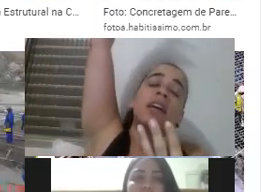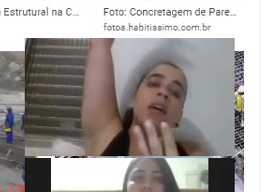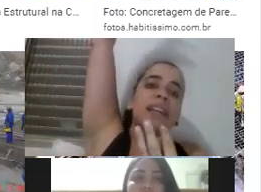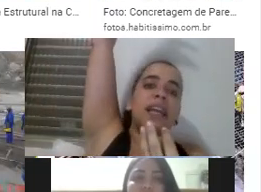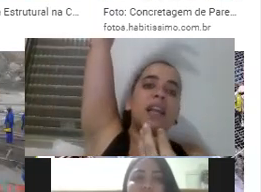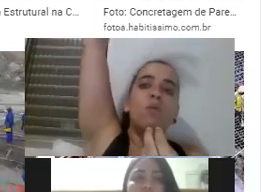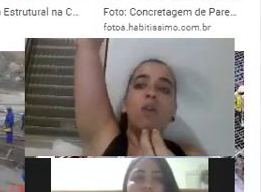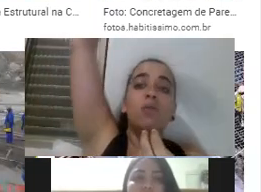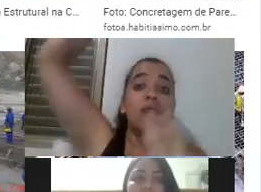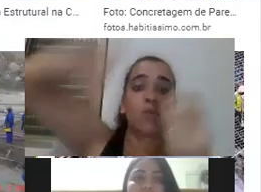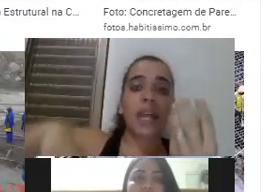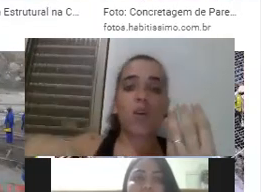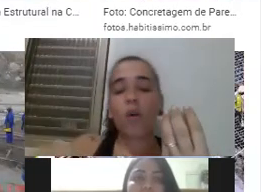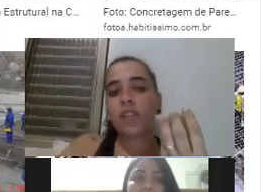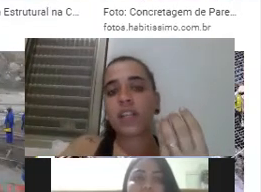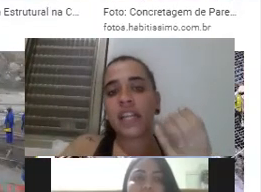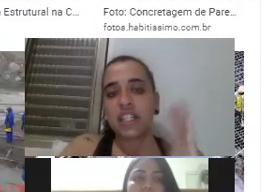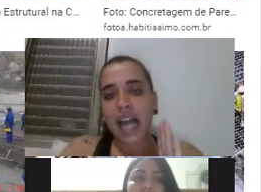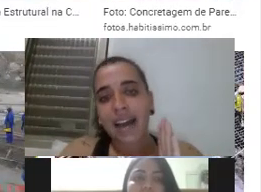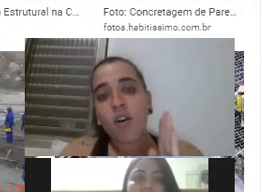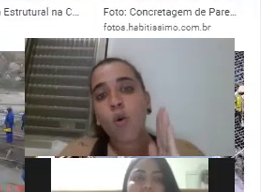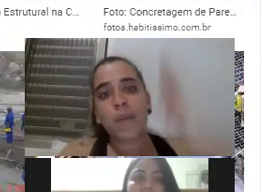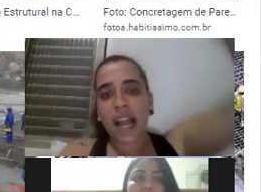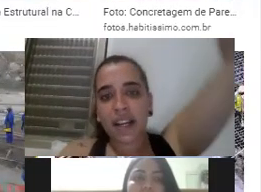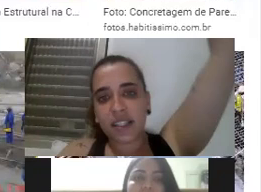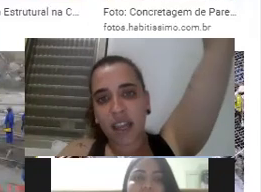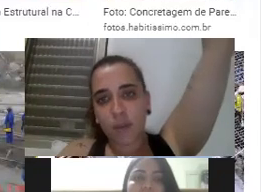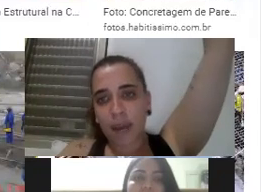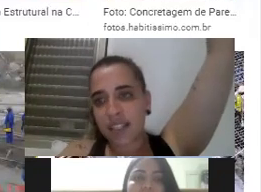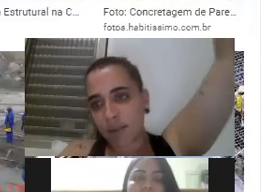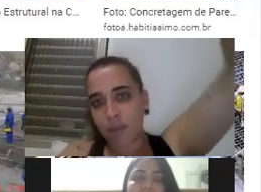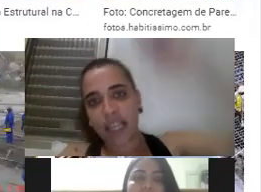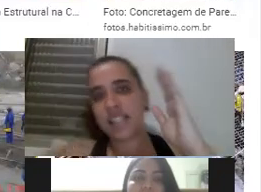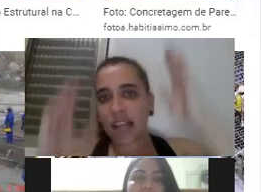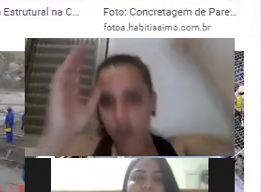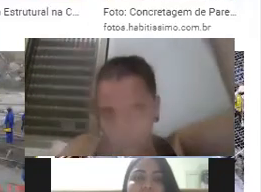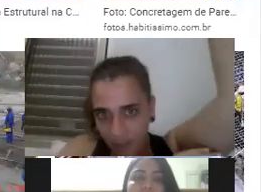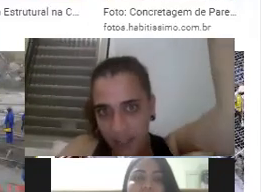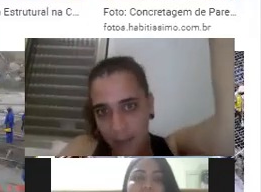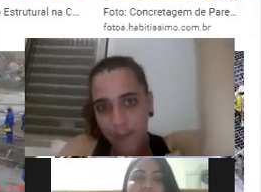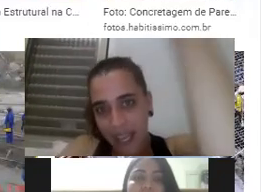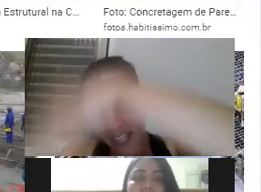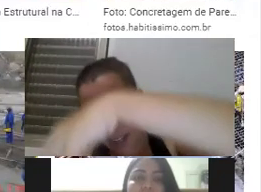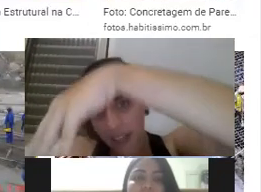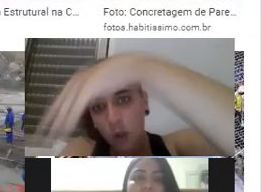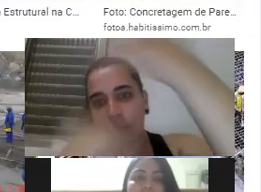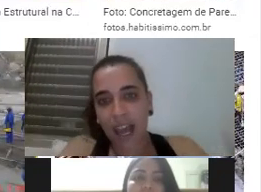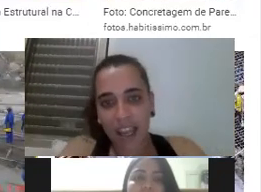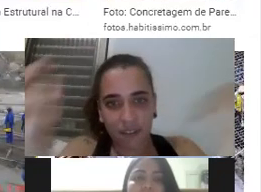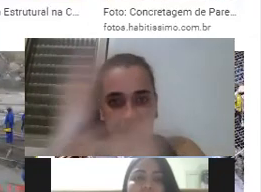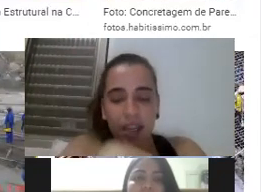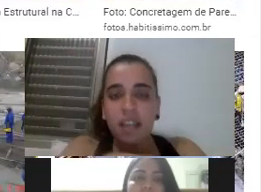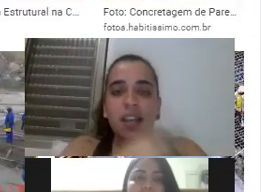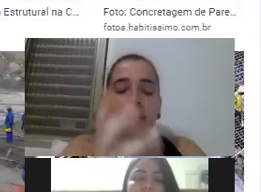pilar até lá no alto. E não tem como você já deixar o pilar inteiro para cima, porque esse aço não vai ficar em pé, né? Ele vai